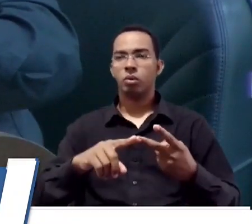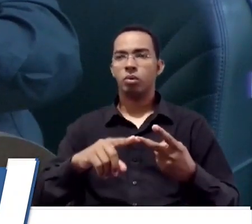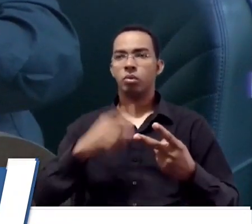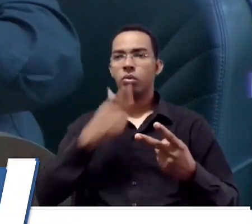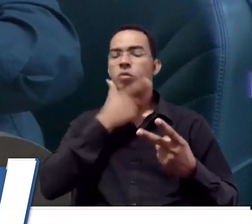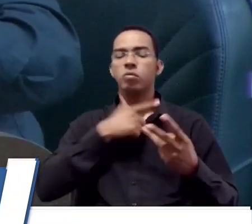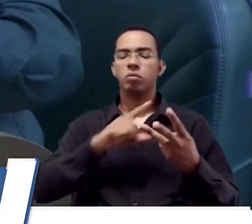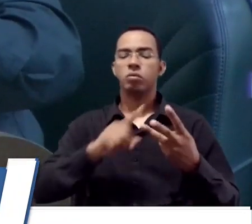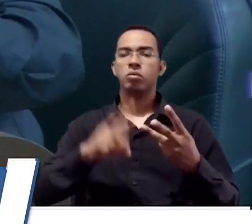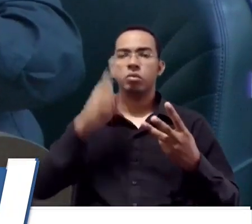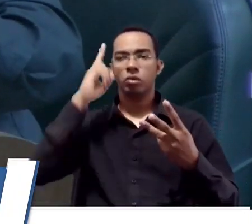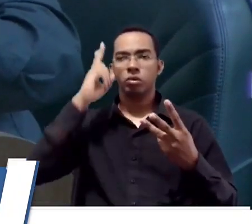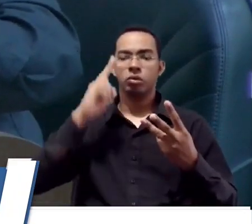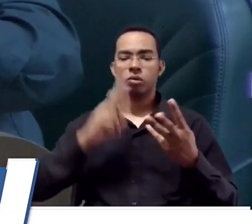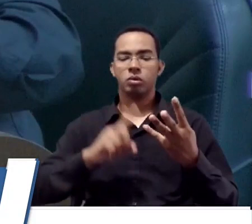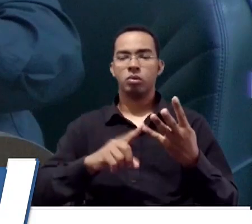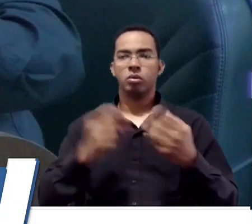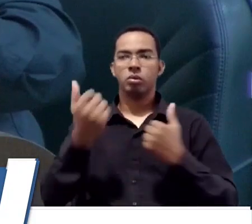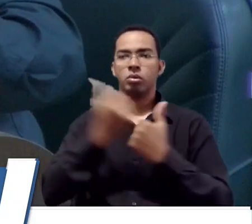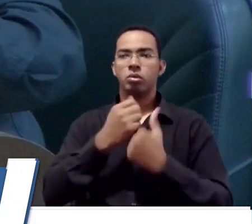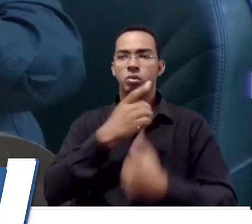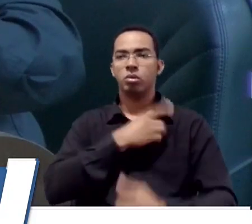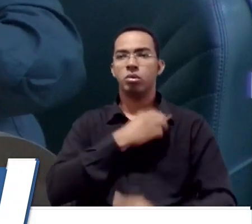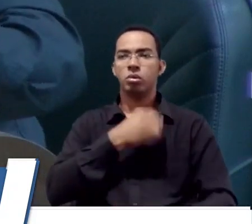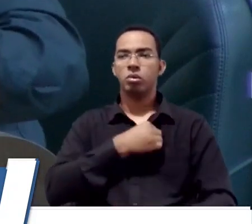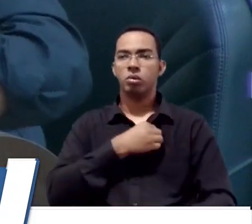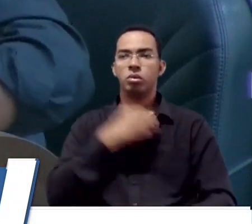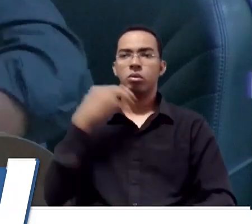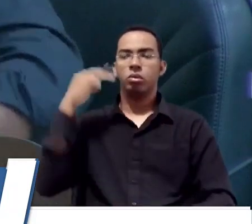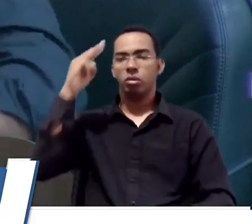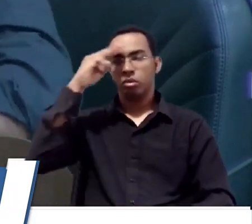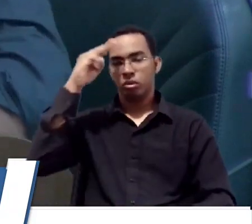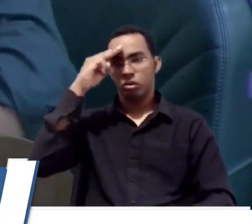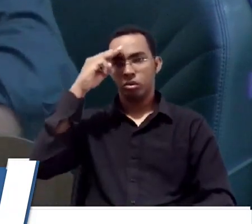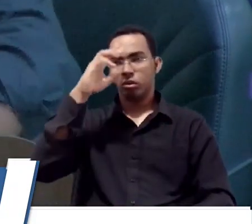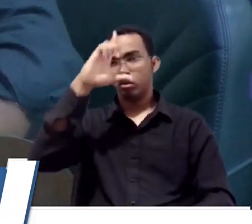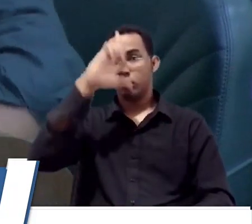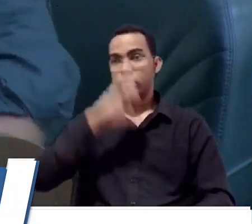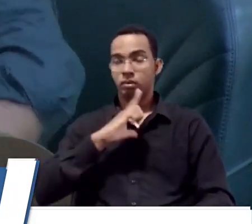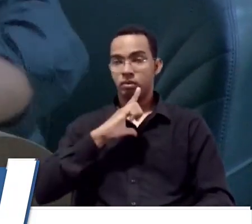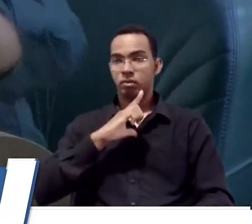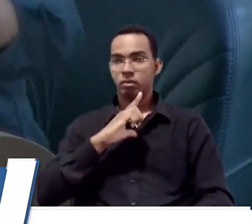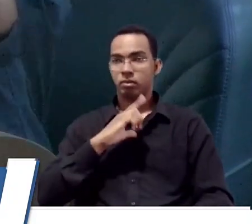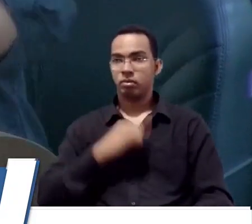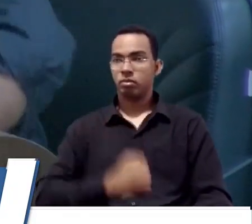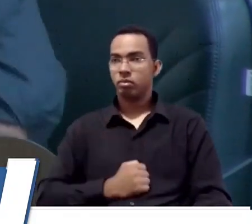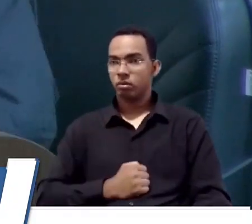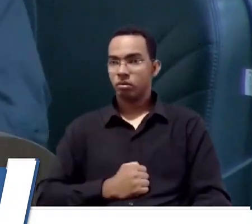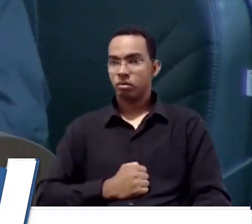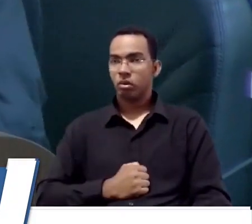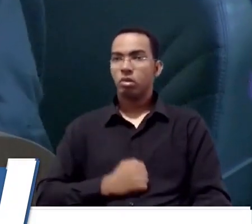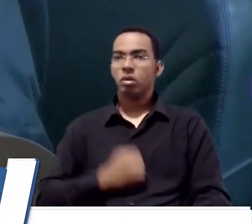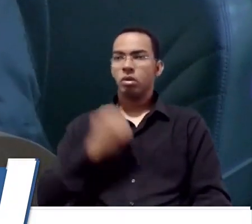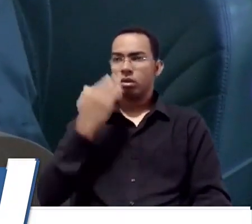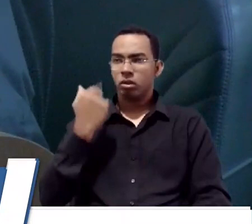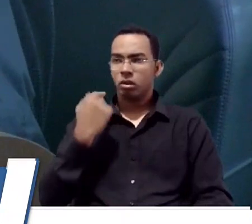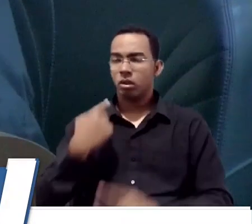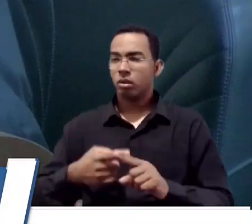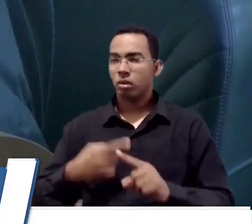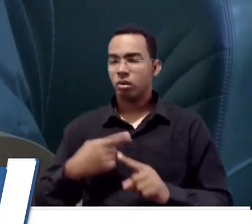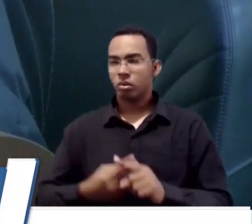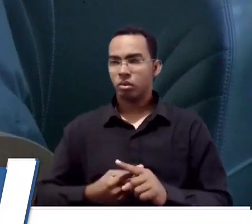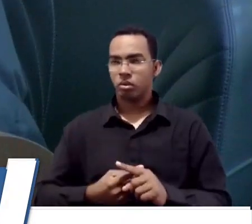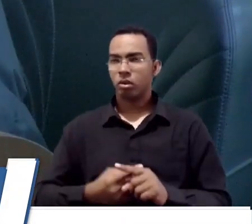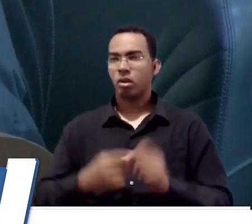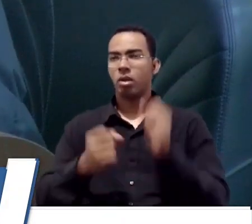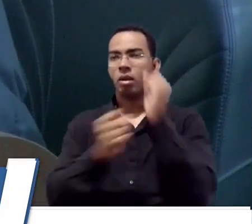Pelizaro, Zezinho, suplente, Della Mota, Marcelo Tide e Lindes. Sabe por quê, João? A Sabesp